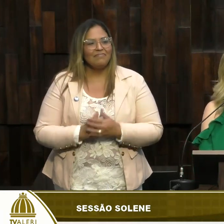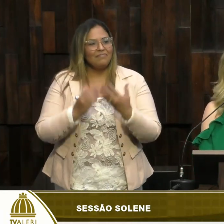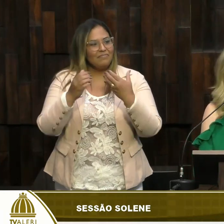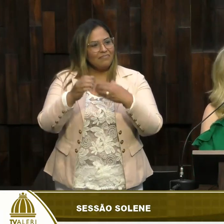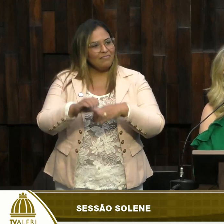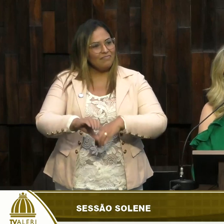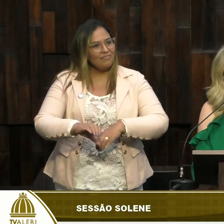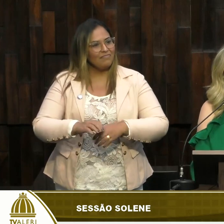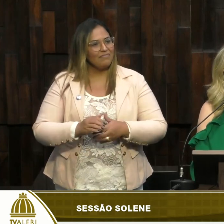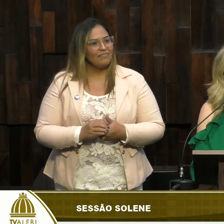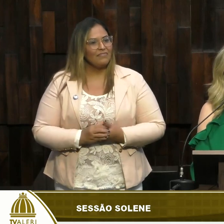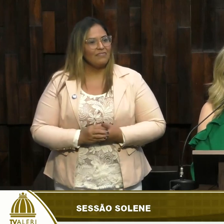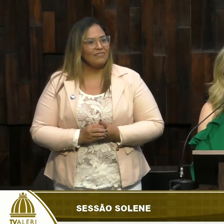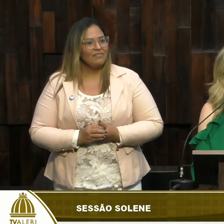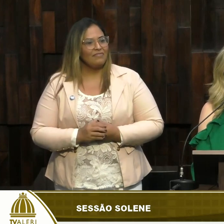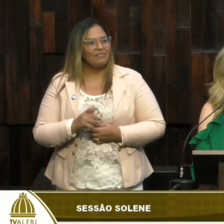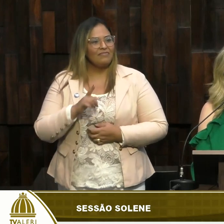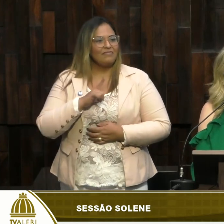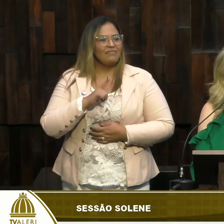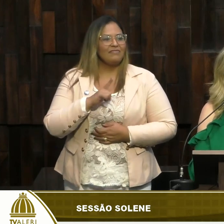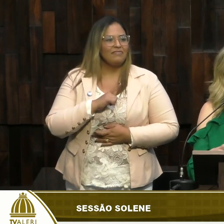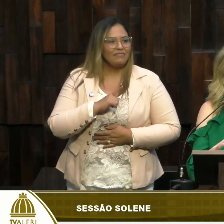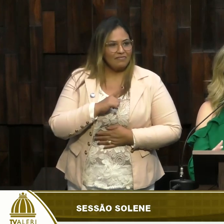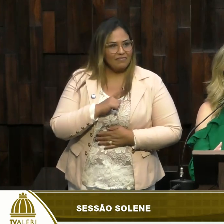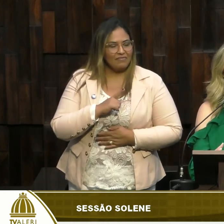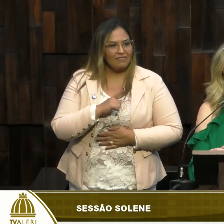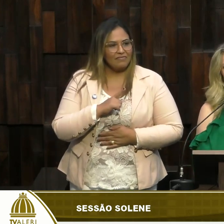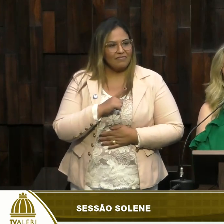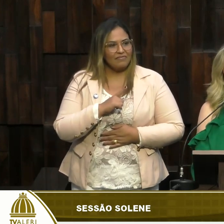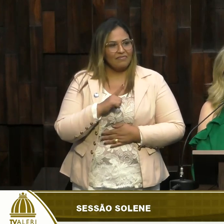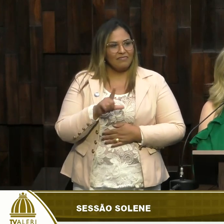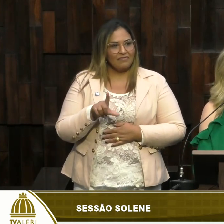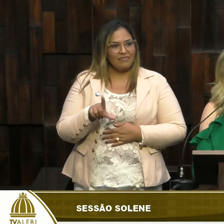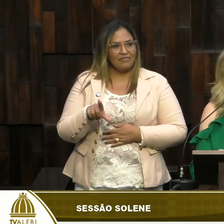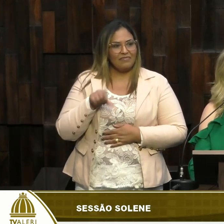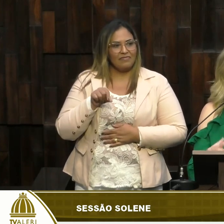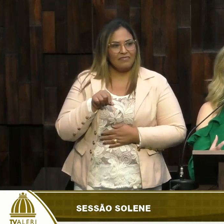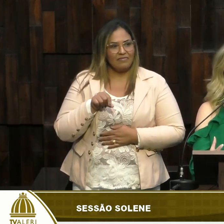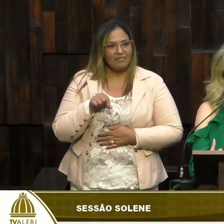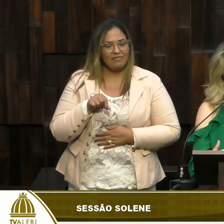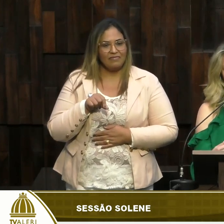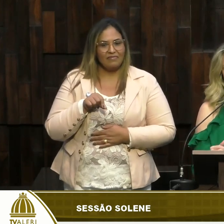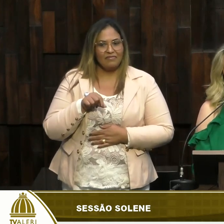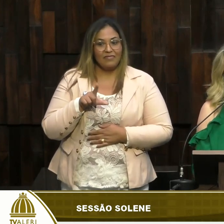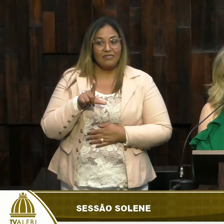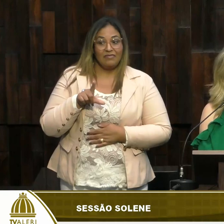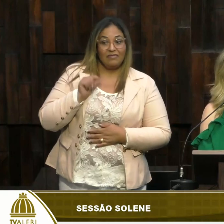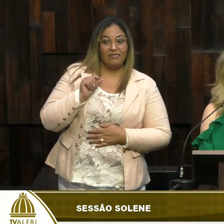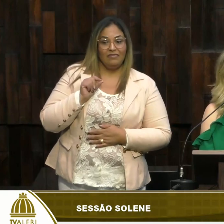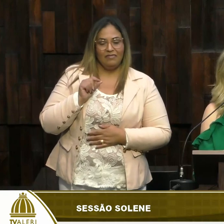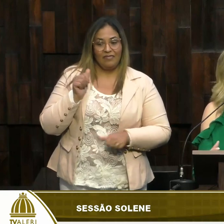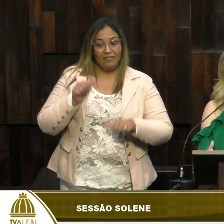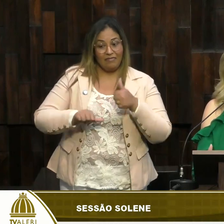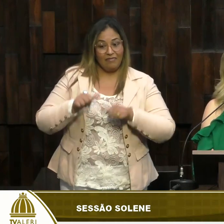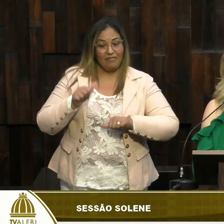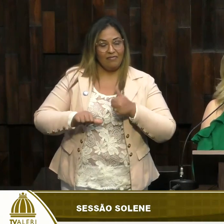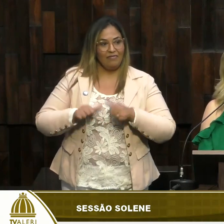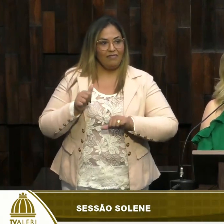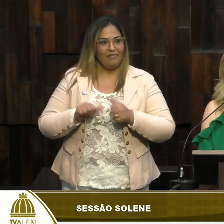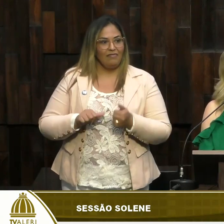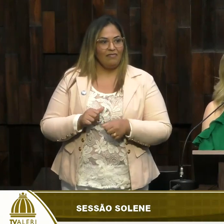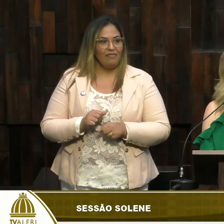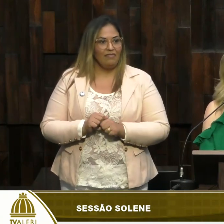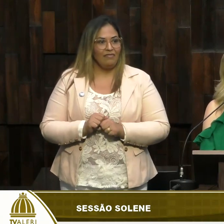concurso público onde a escolha, né, o teste, você, na verdade, é testado